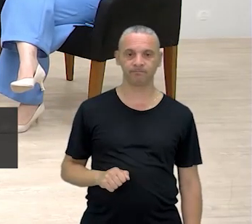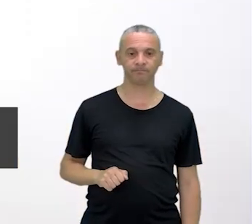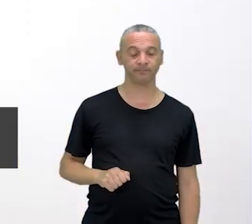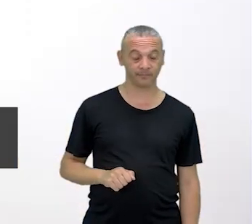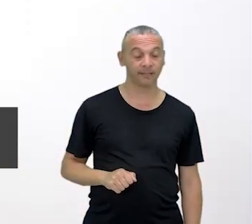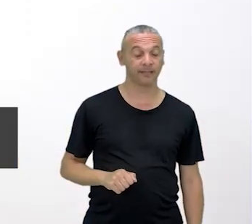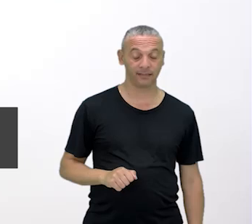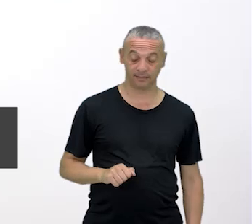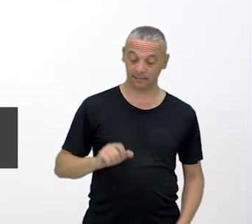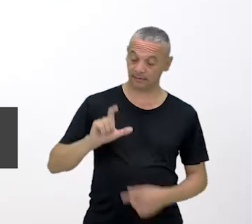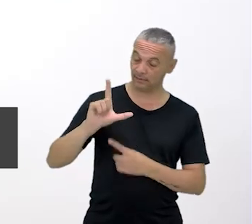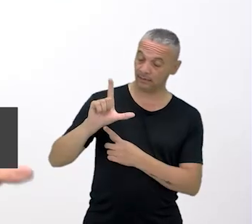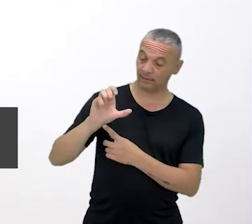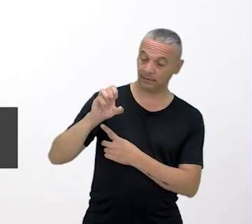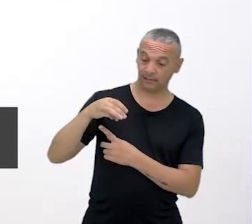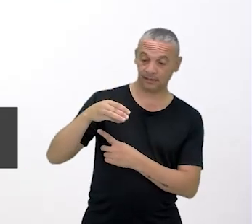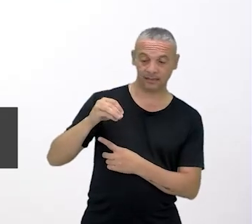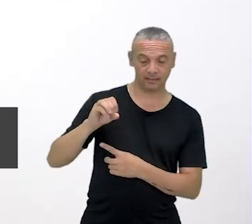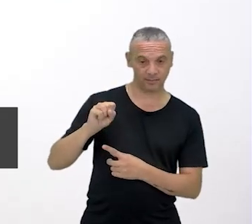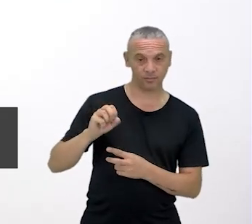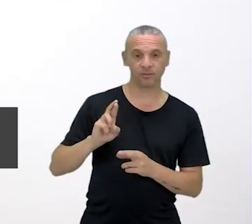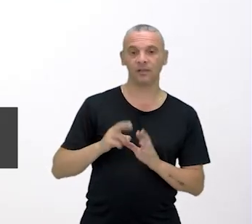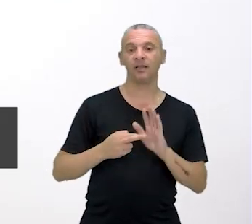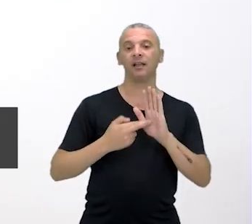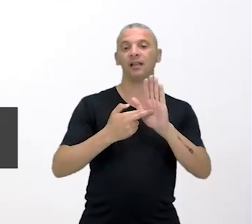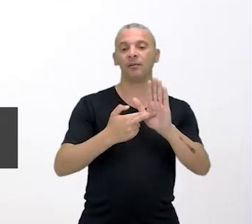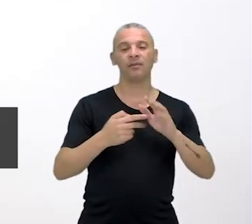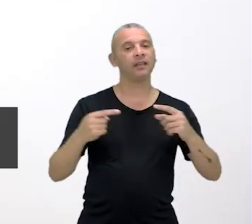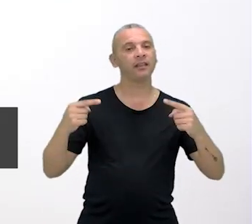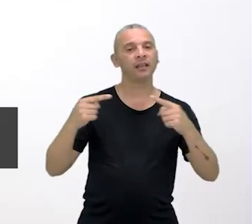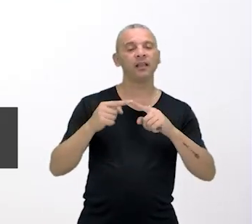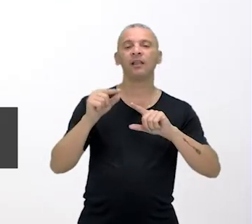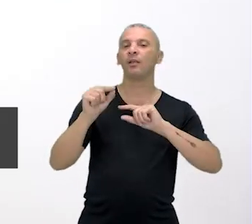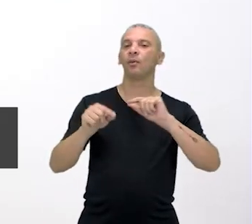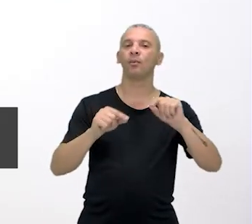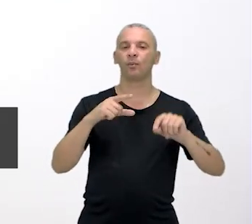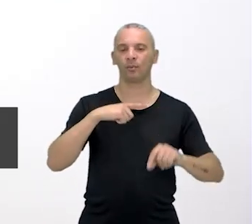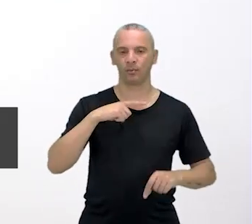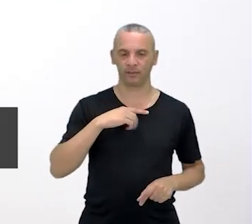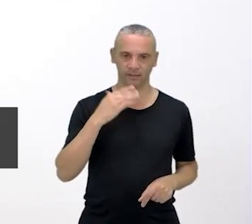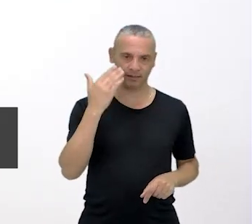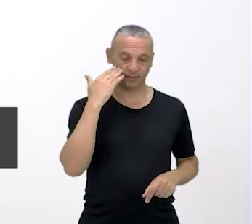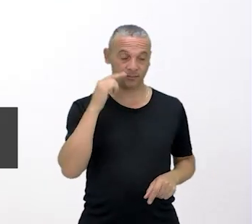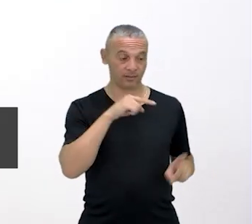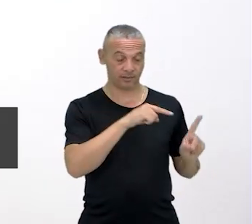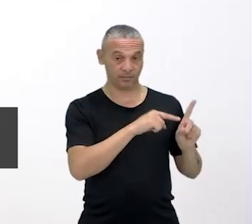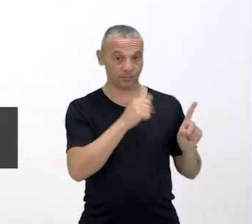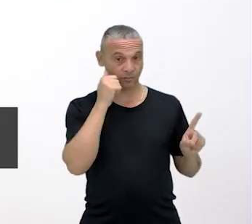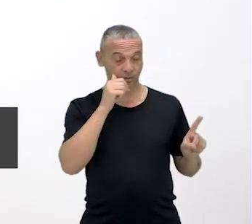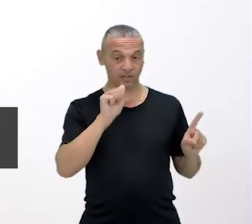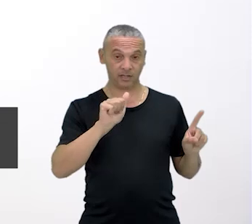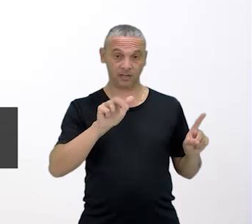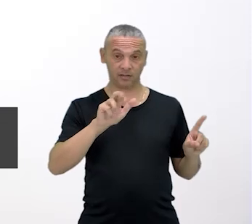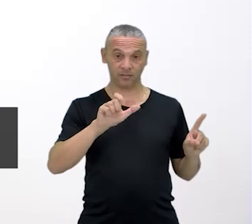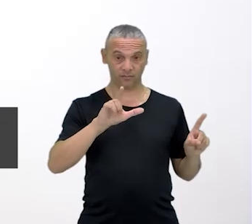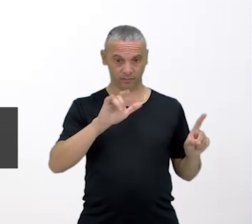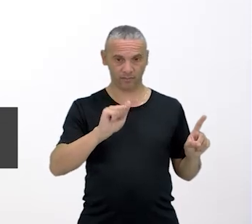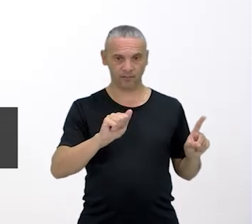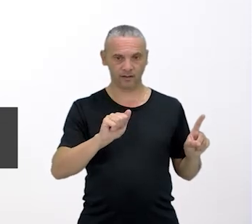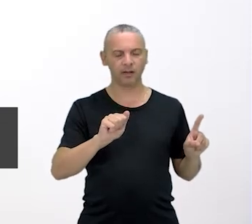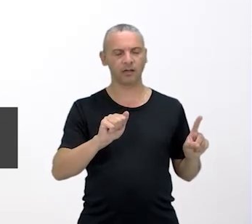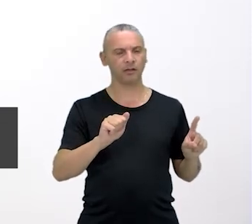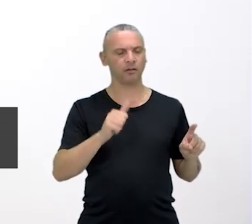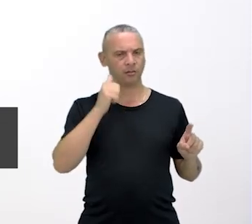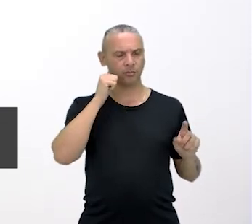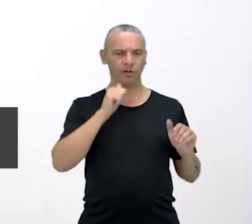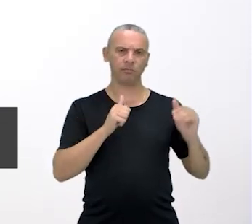execrável, né? Mas eu acho que representa muito bem o que a Simone está dizendo, né? Apesar da Aurélia ser uma pessoa, uma mulher